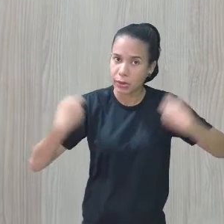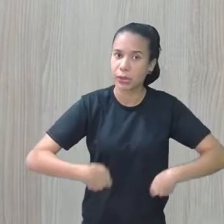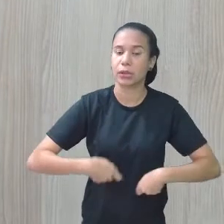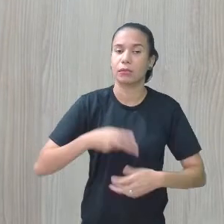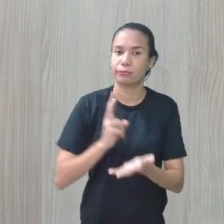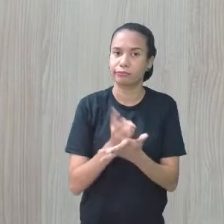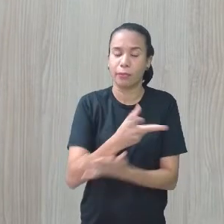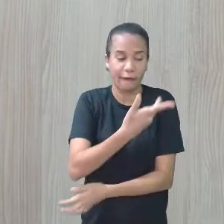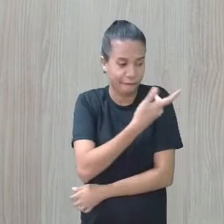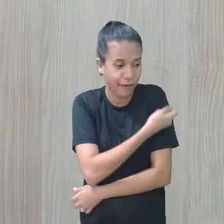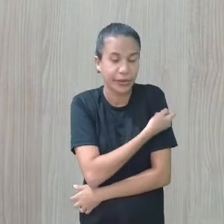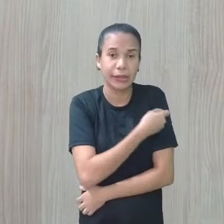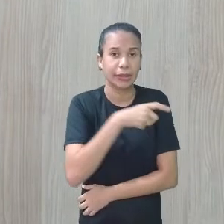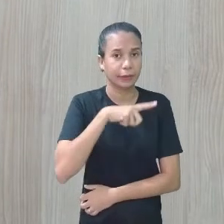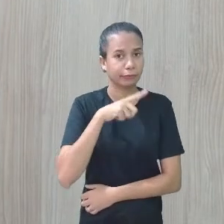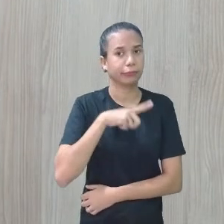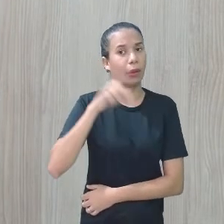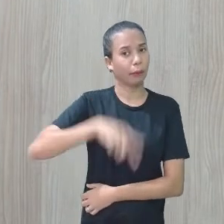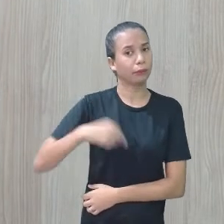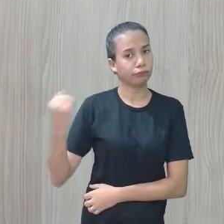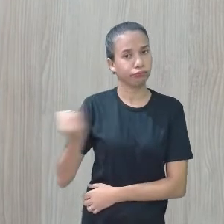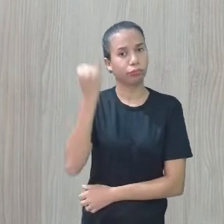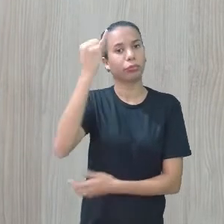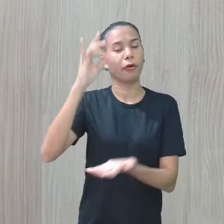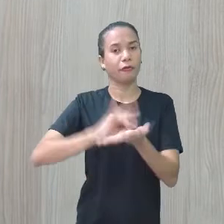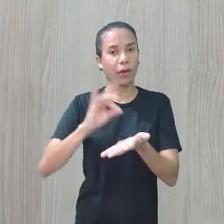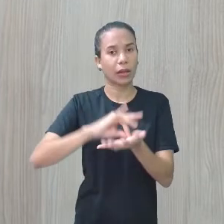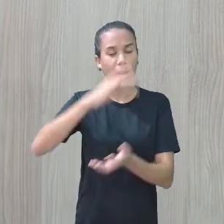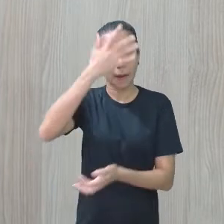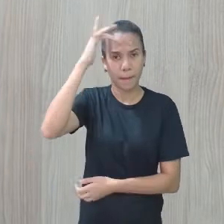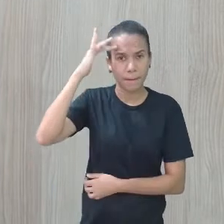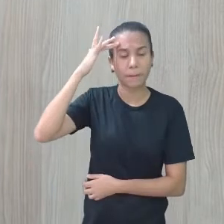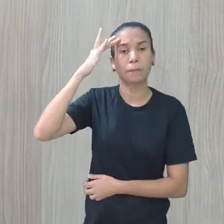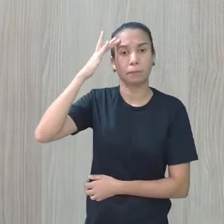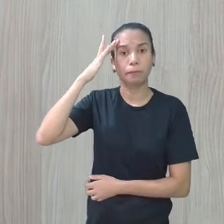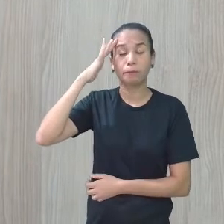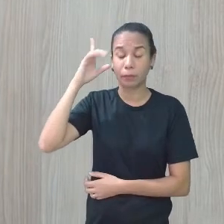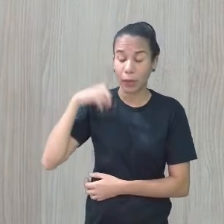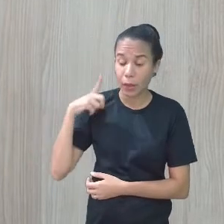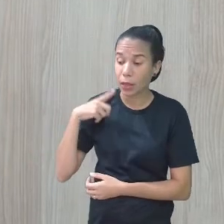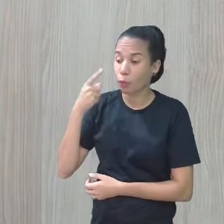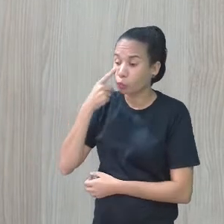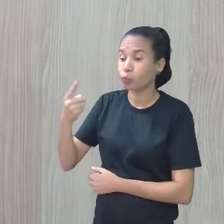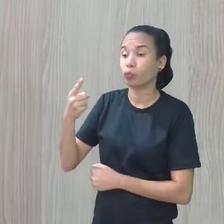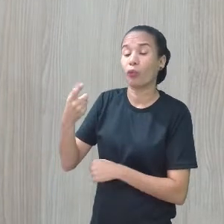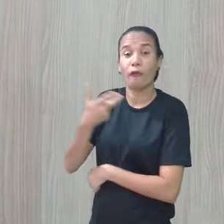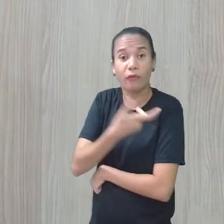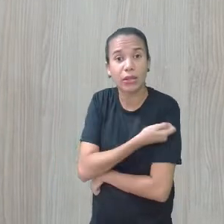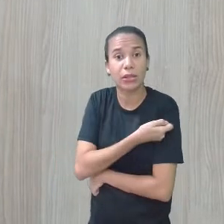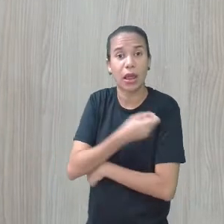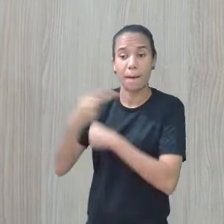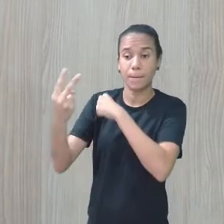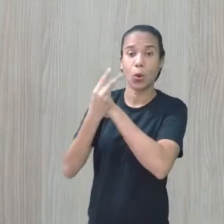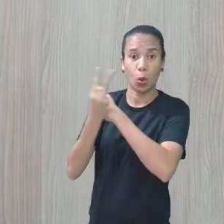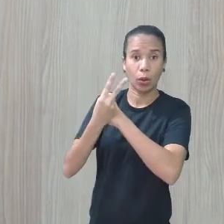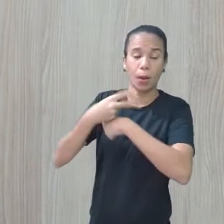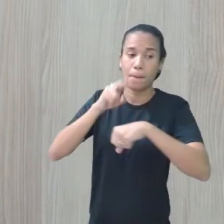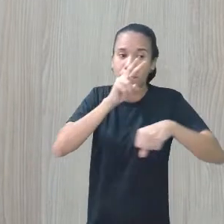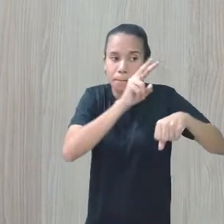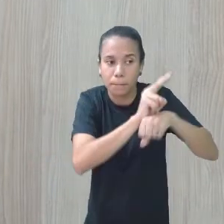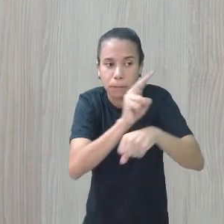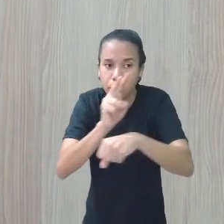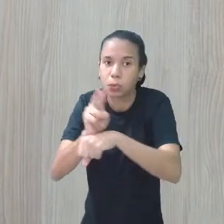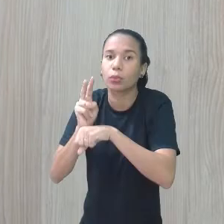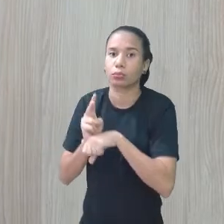procurem vacinar realmente, que é muito importante as pessoas que procuram se vacinar, lhe protege e protege